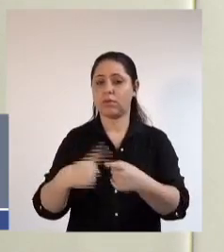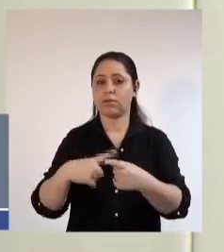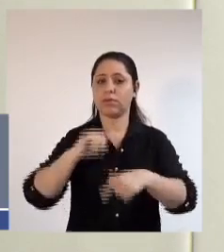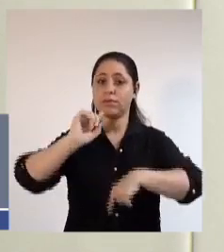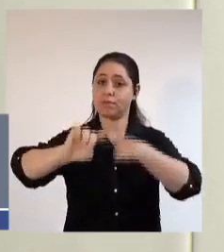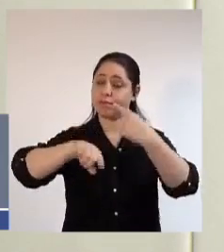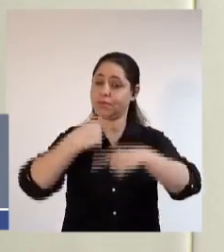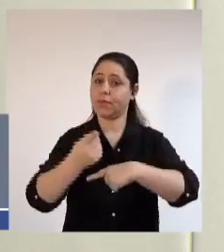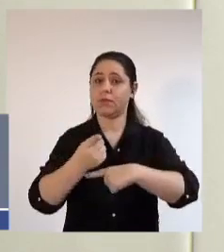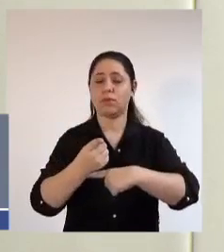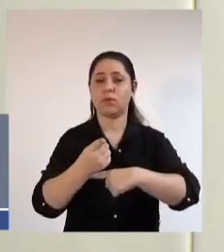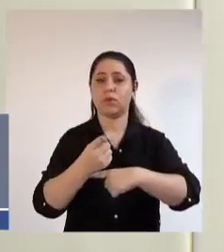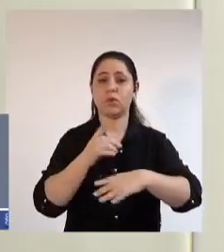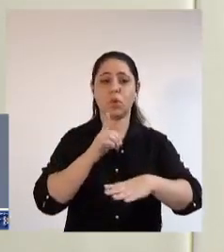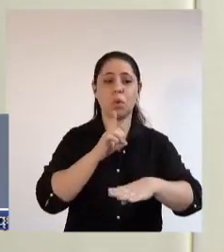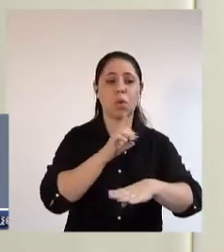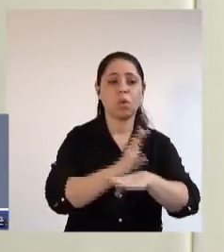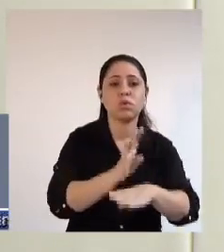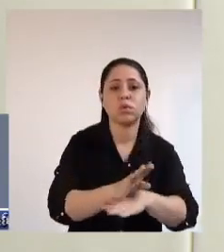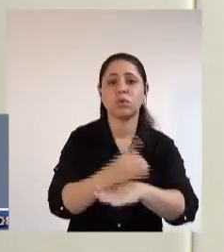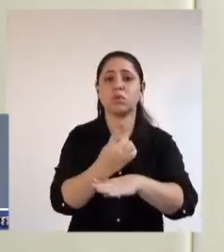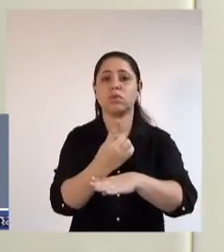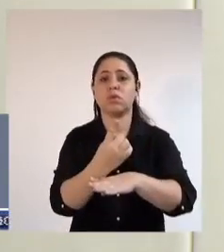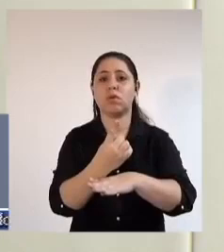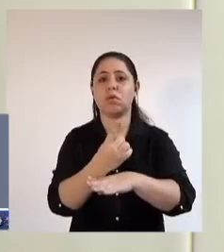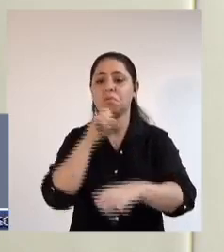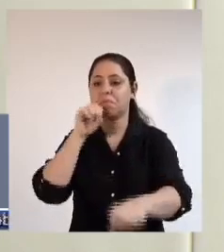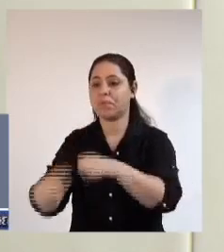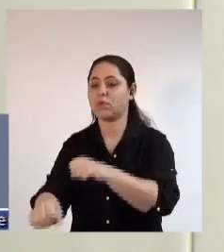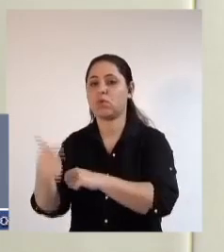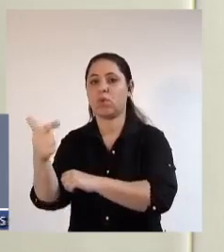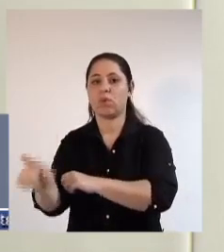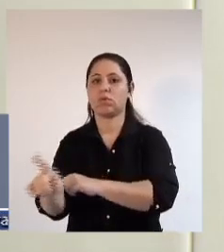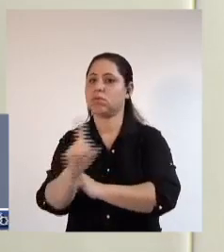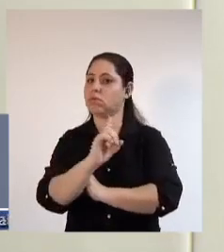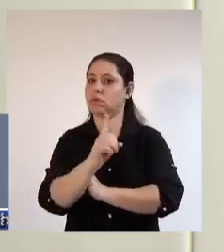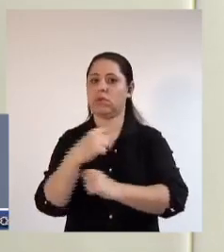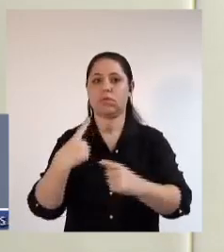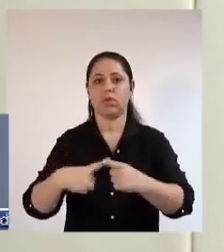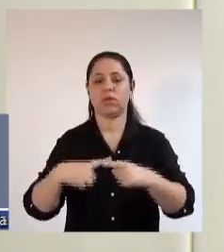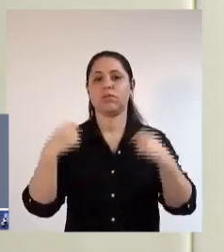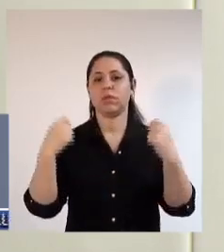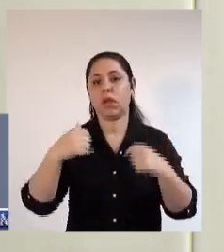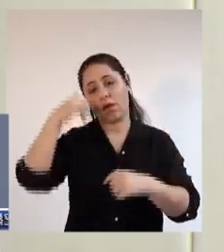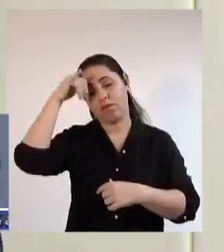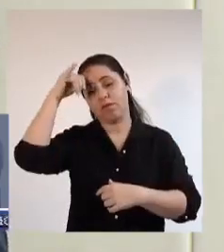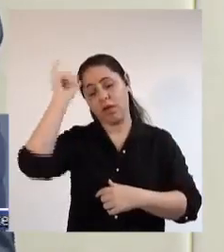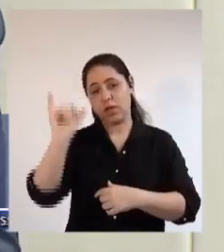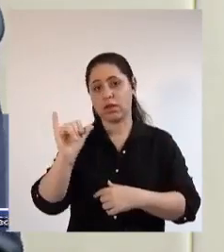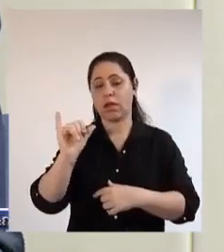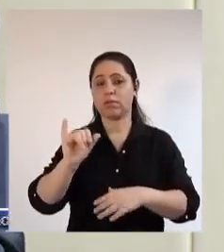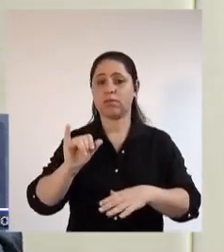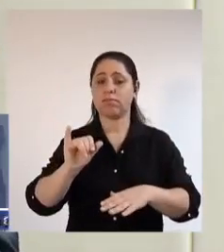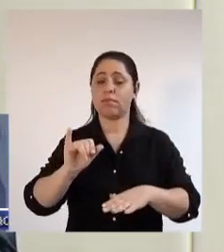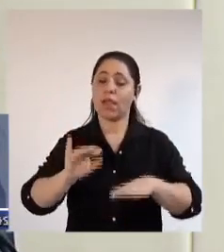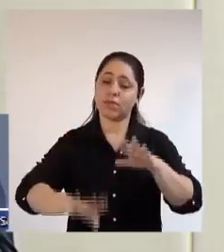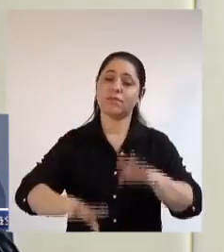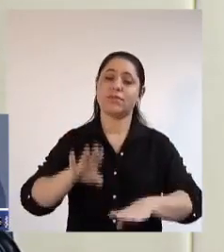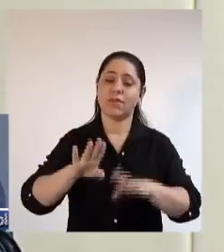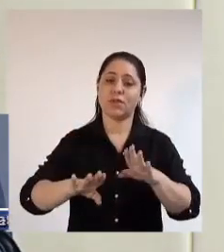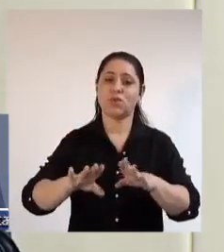não beneficie um prejudicando o outro que isso é uma coisa que a gente tem que tentar evitar ao máximo apesar de nem sempre é